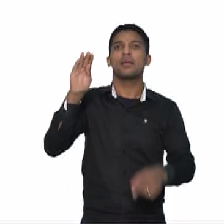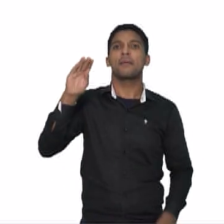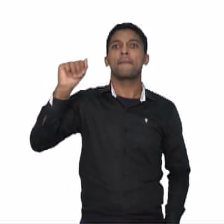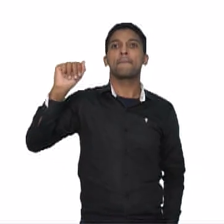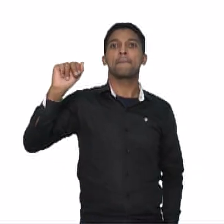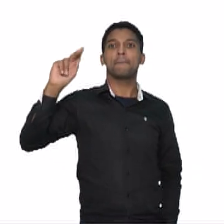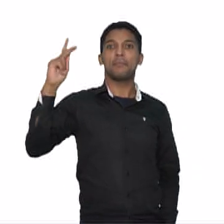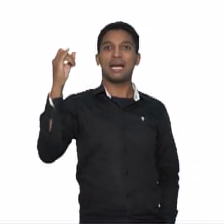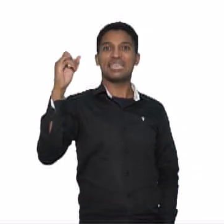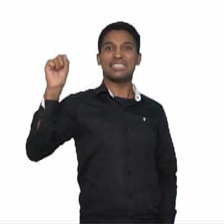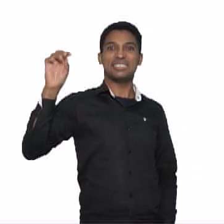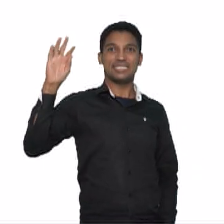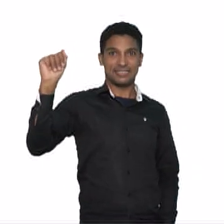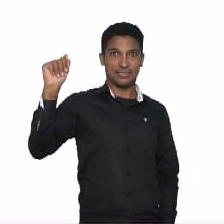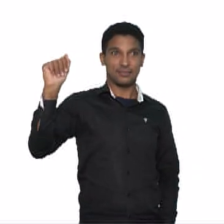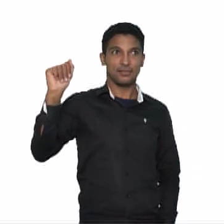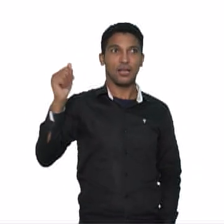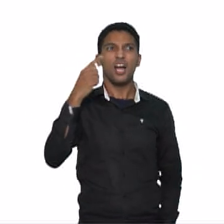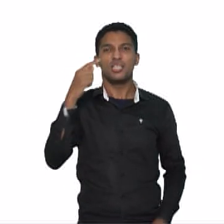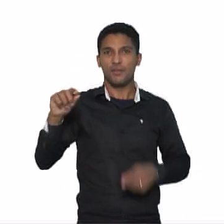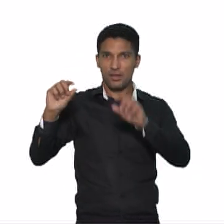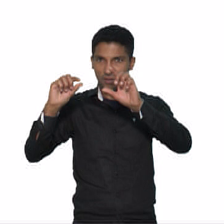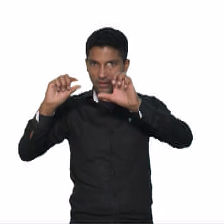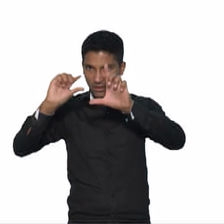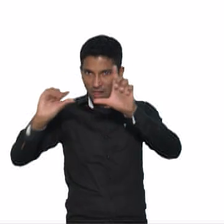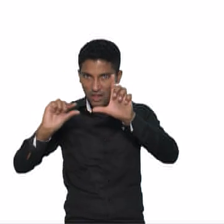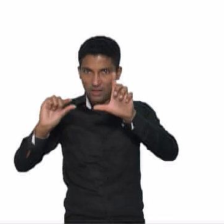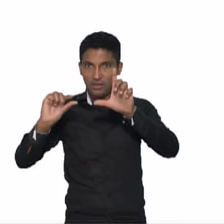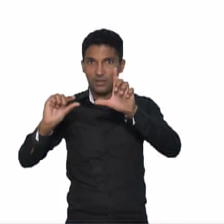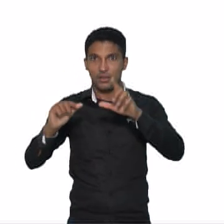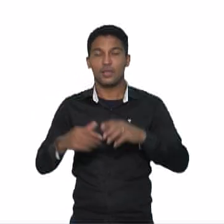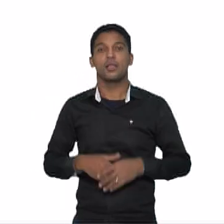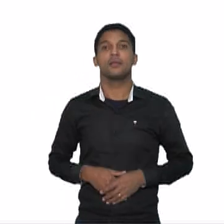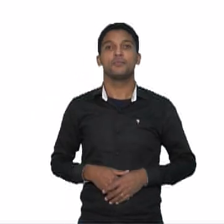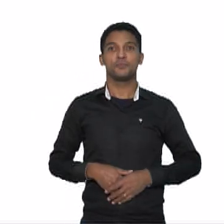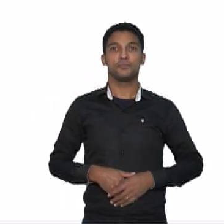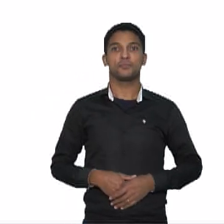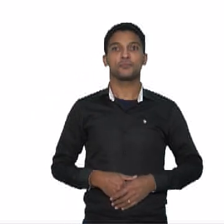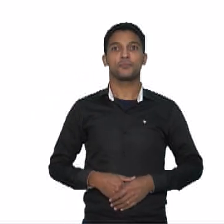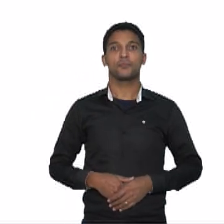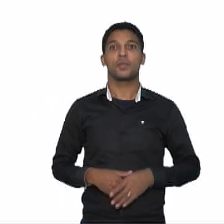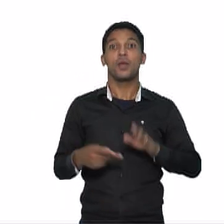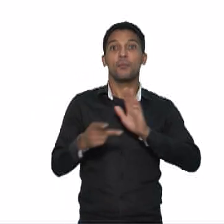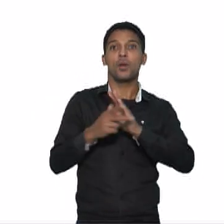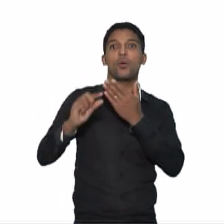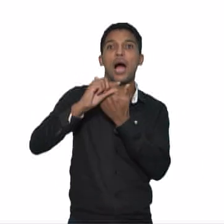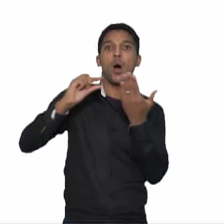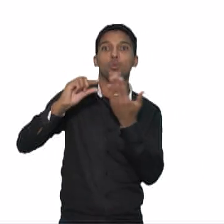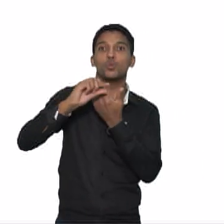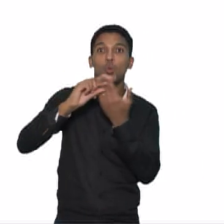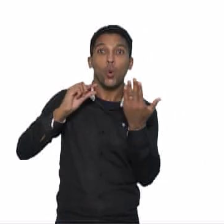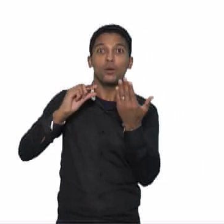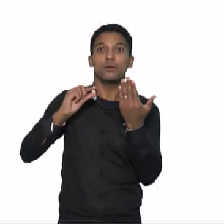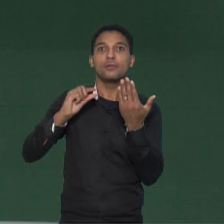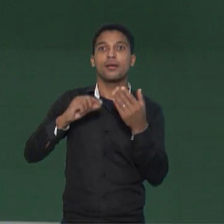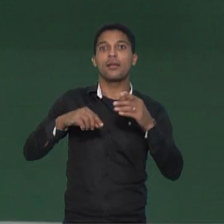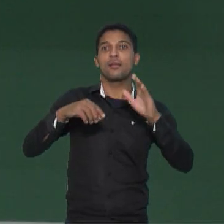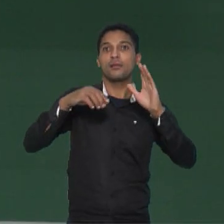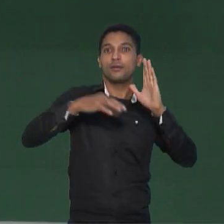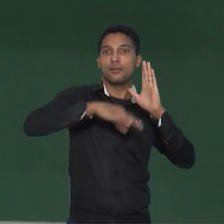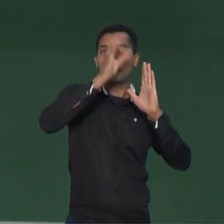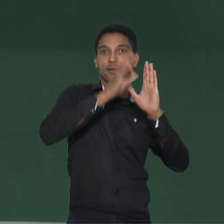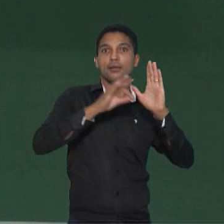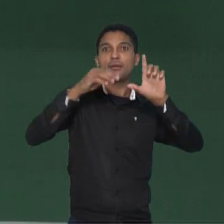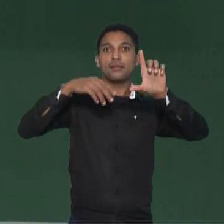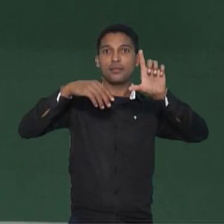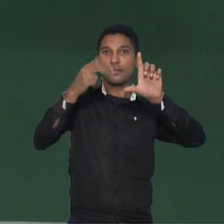Valpsson, talvez uma das obras mais emblemáticas dele, tanto que ele vai voltar a retratar ela com 80 anos, né, só que dentro de uma outra